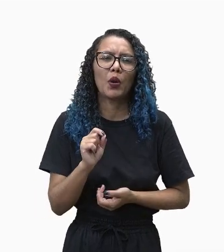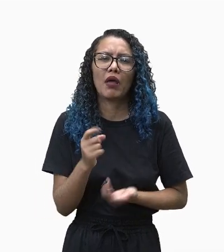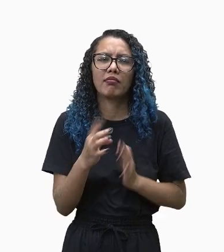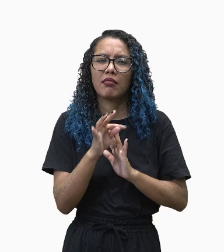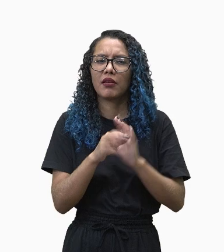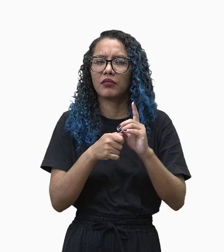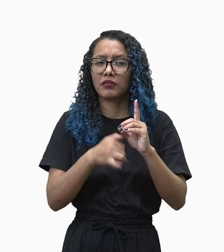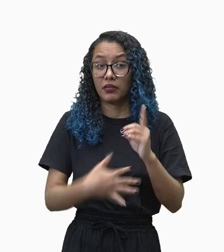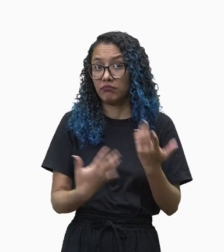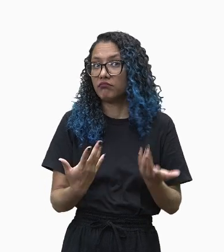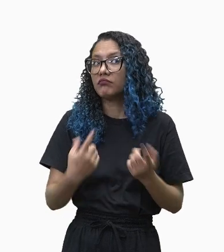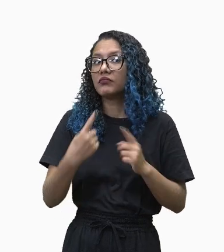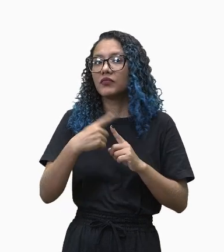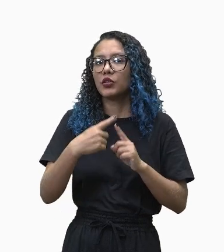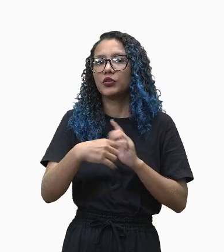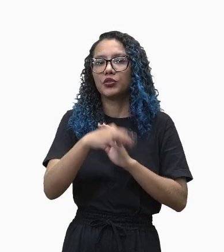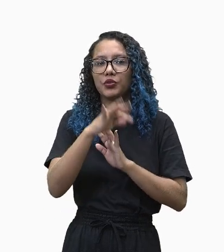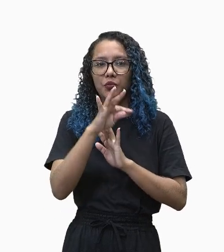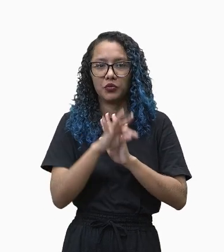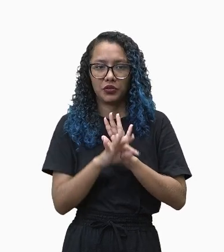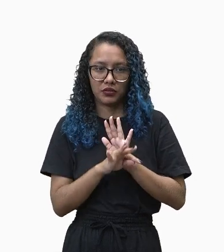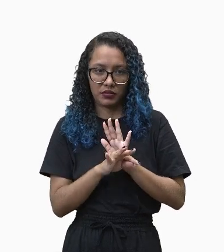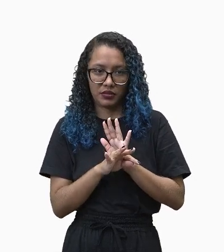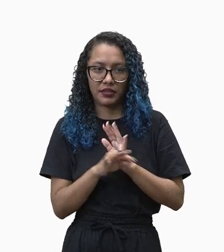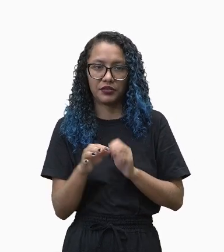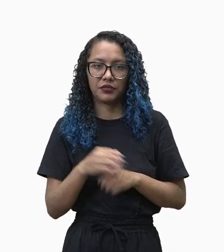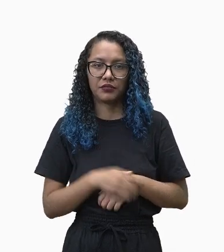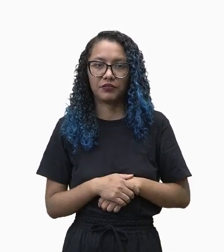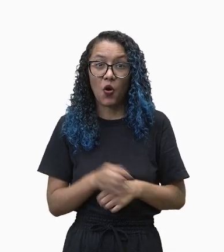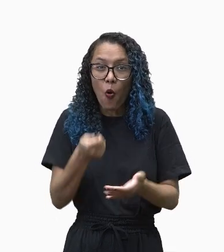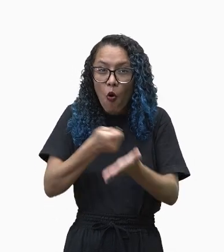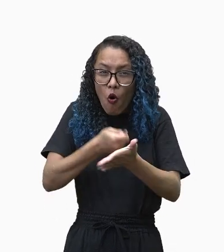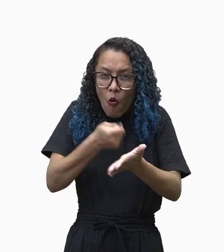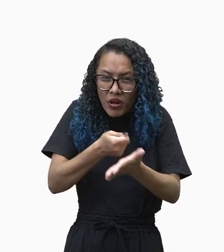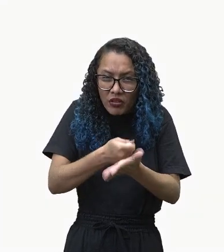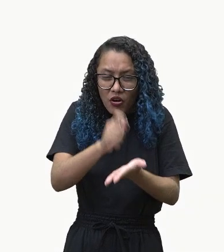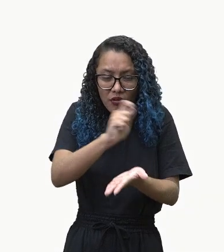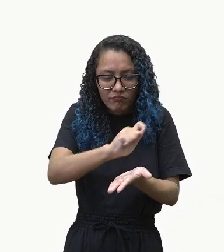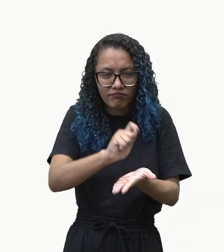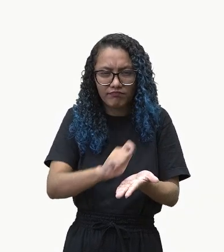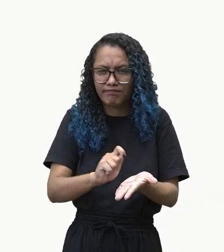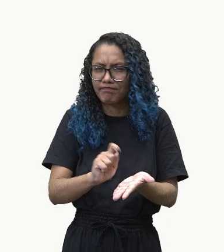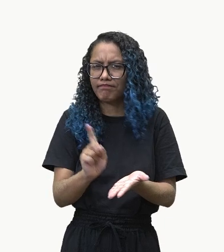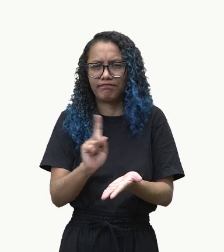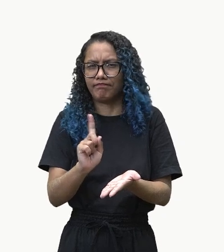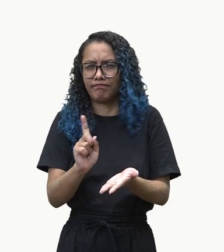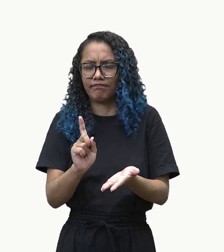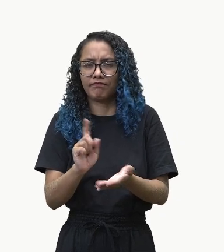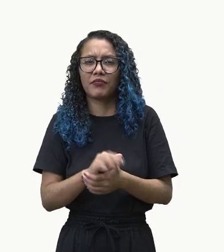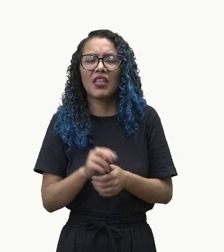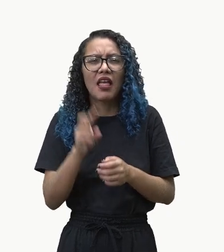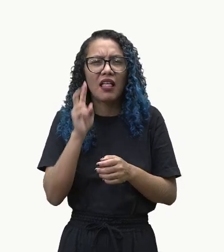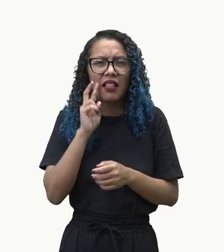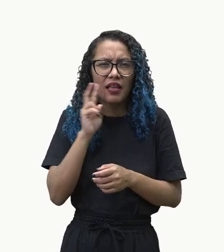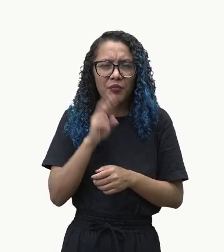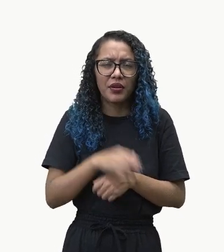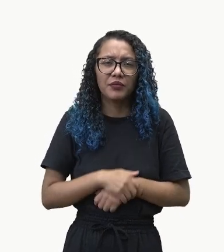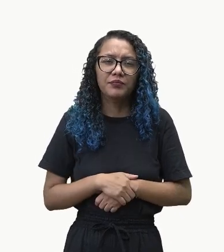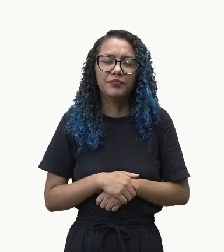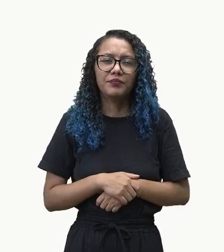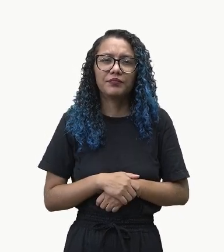de texto, não necessariamente escrito. Lembra que agorinha a gente